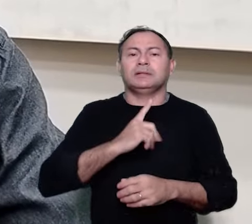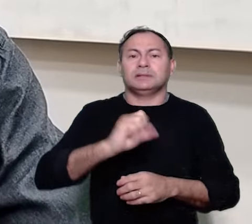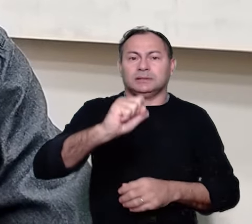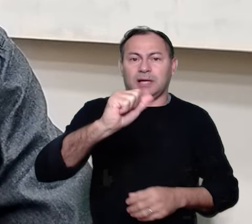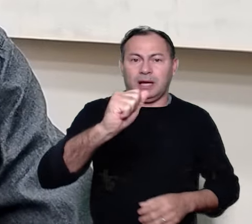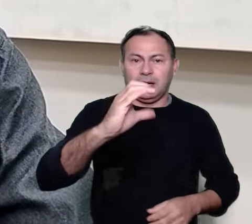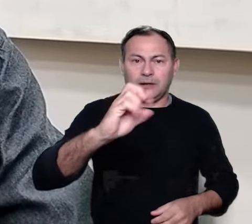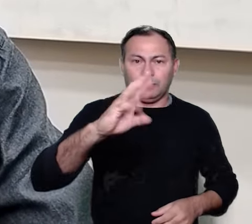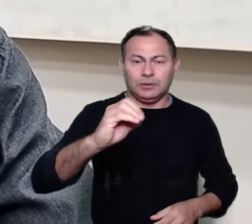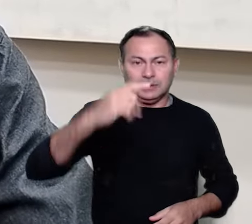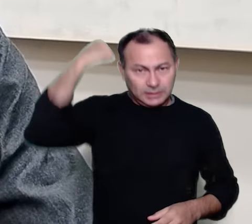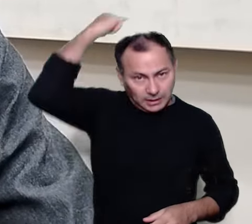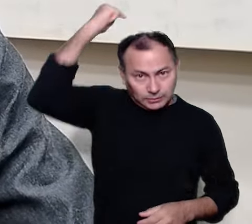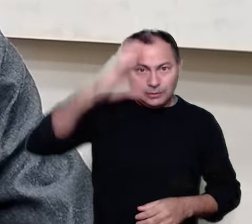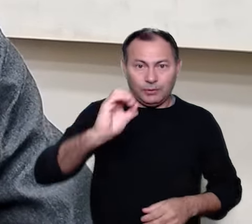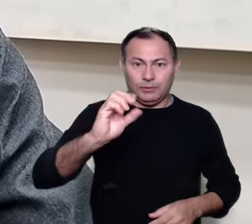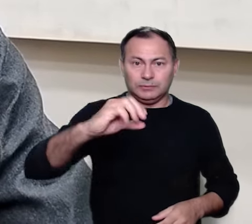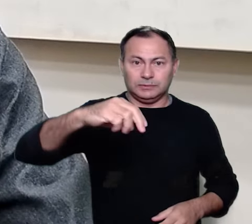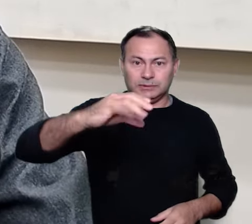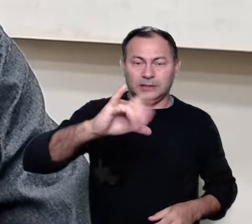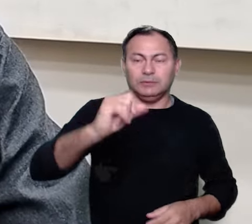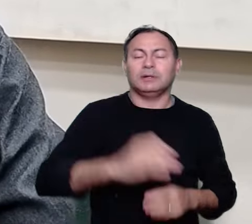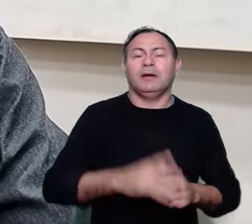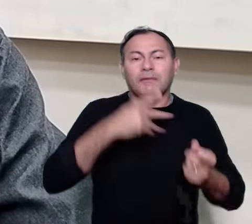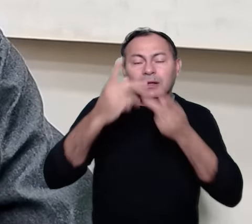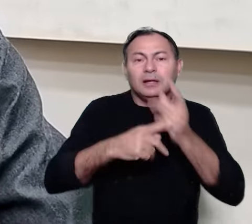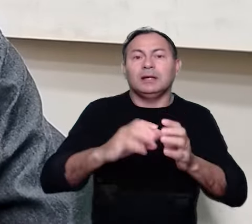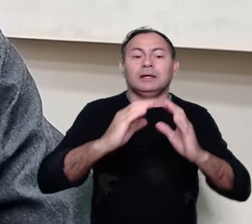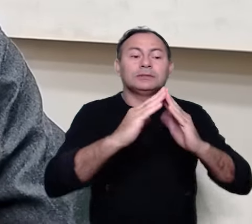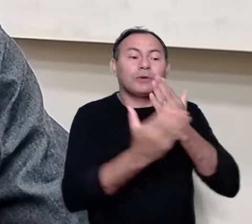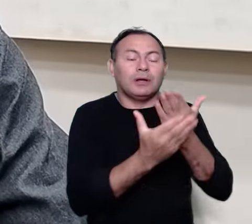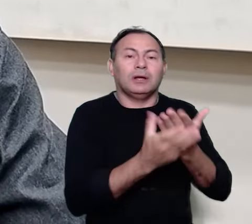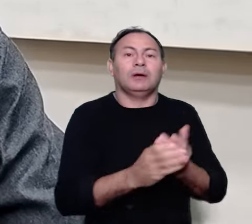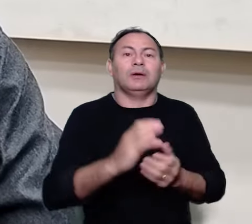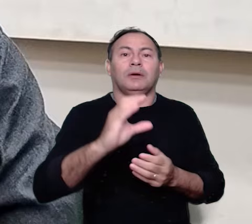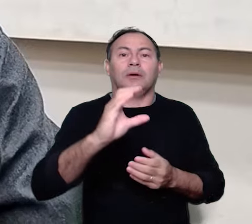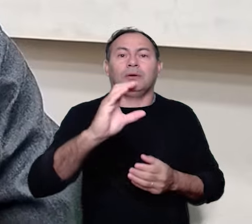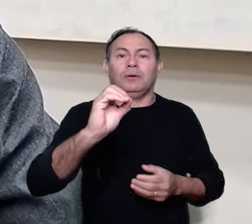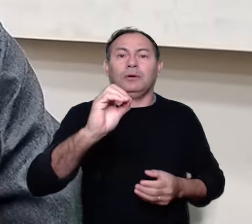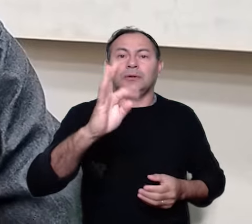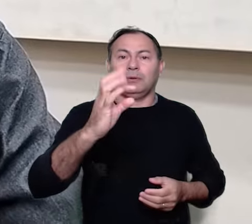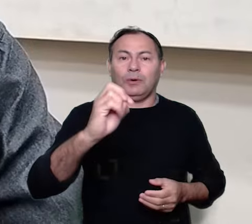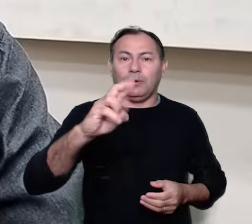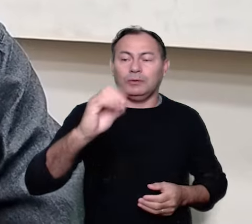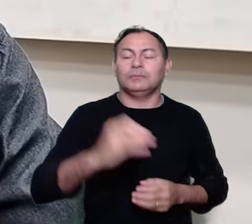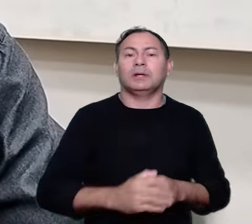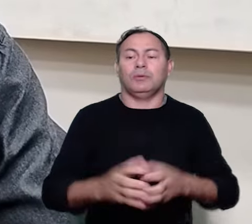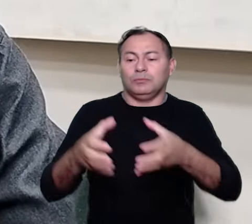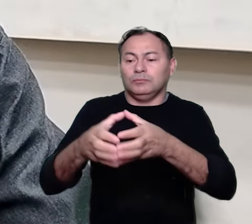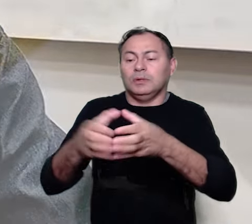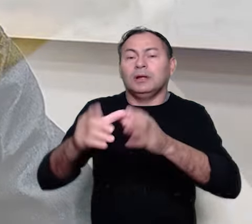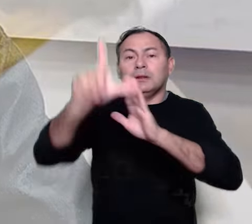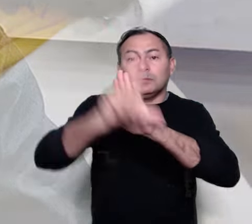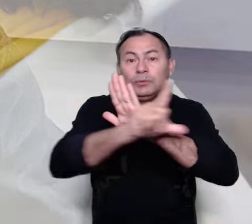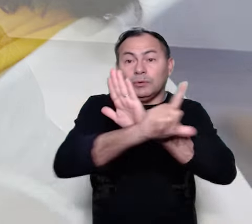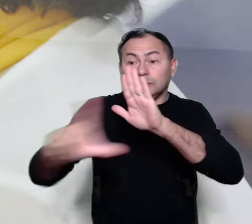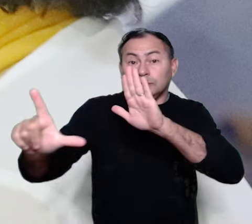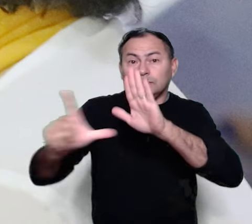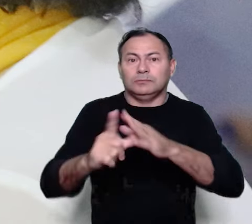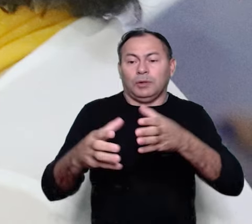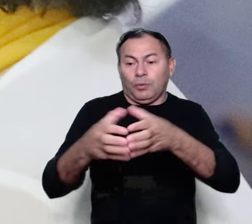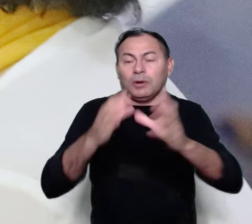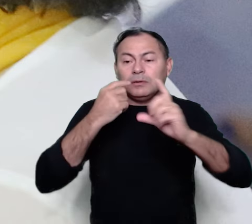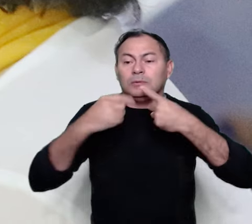Contínio chama de Scola Cantorum, que nada mais é do que um coro litúrgico